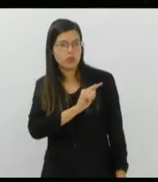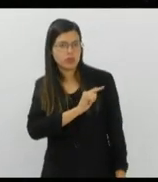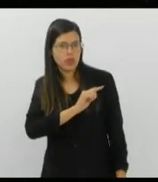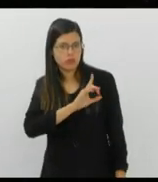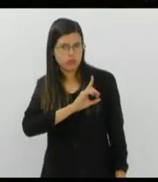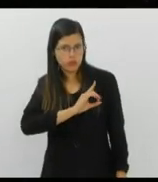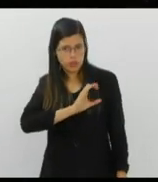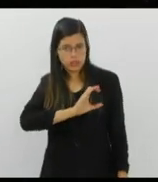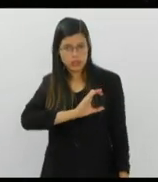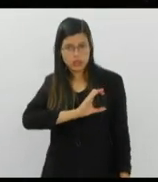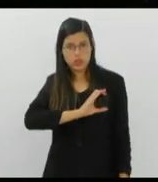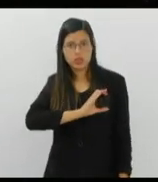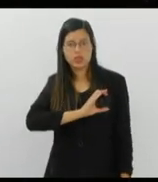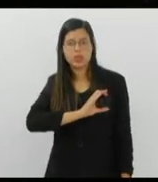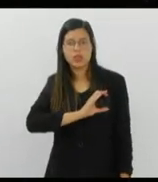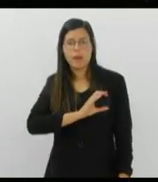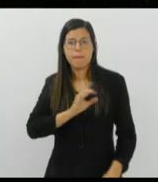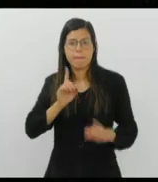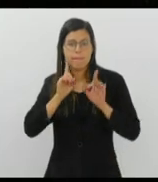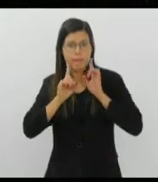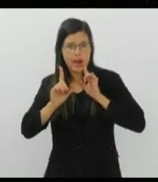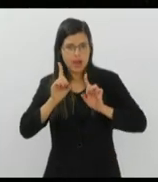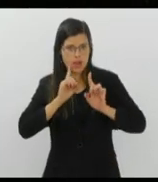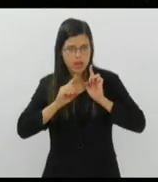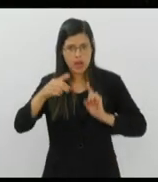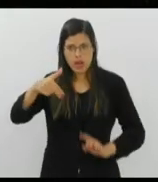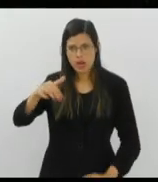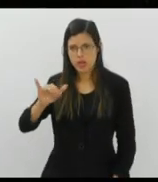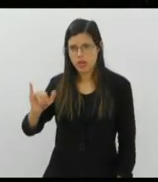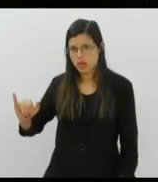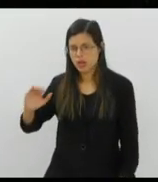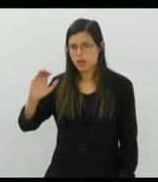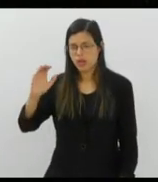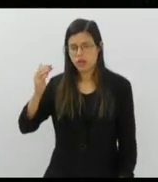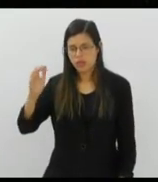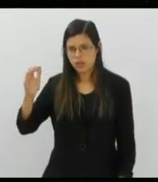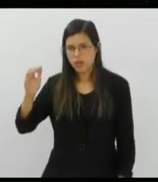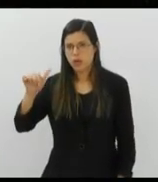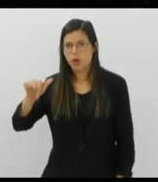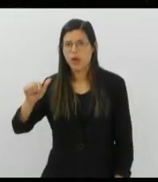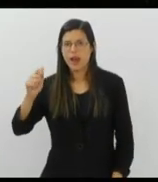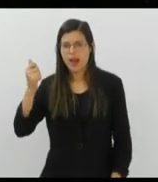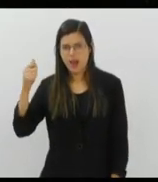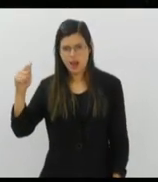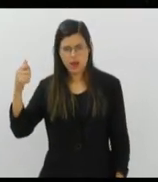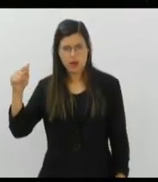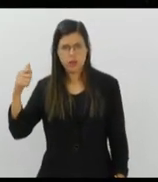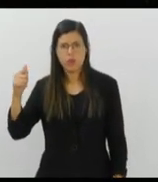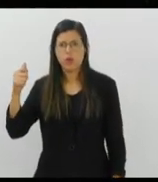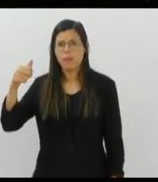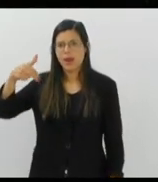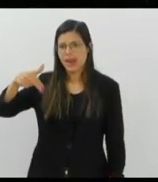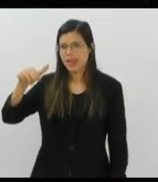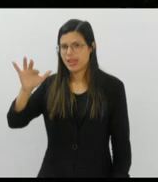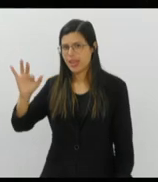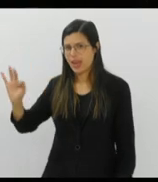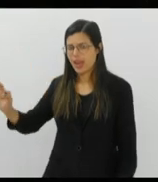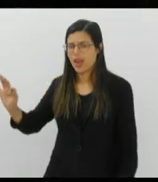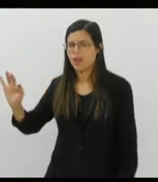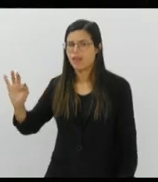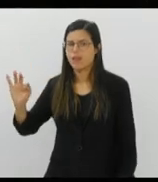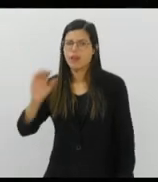de Caxias, Maricá, Nova Iguaçu, Niterói, Araruama, Nova Friburgo, Campos